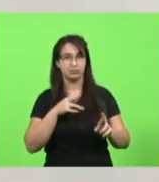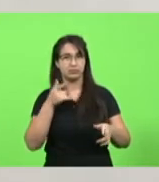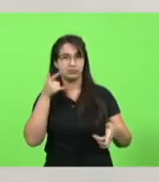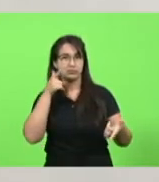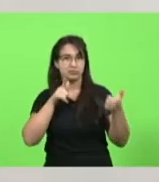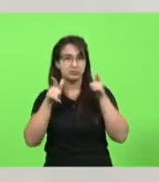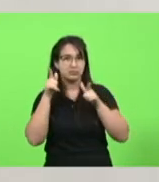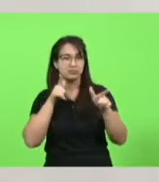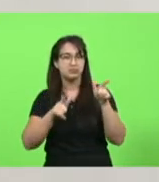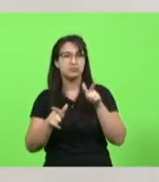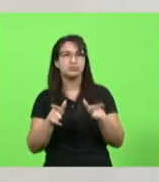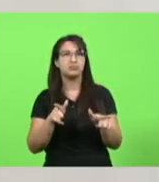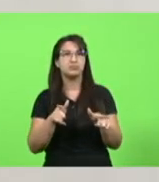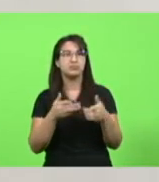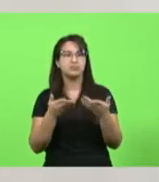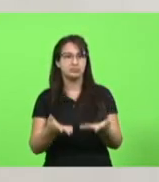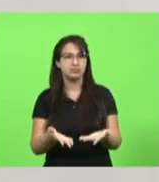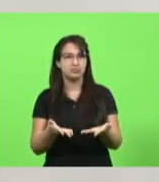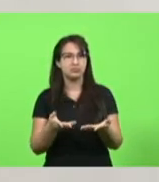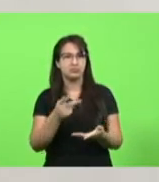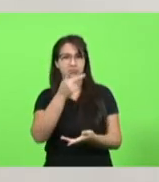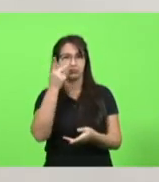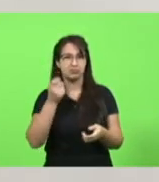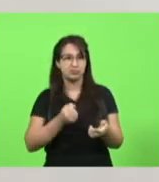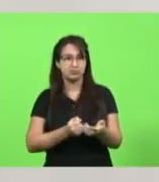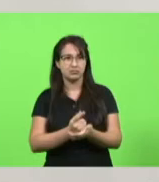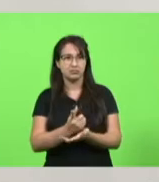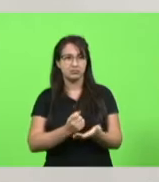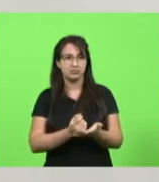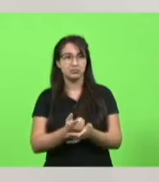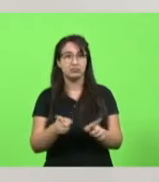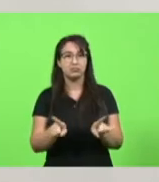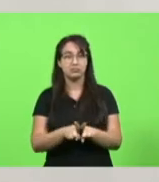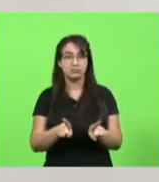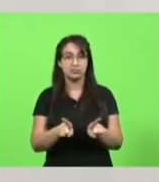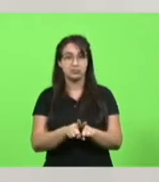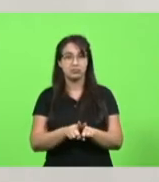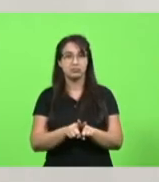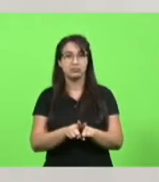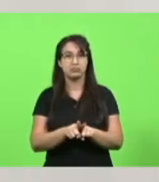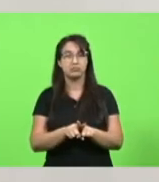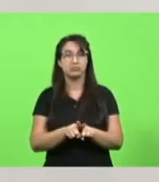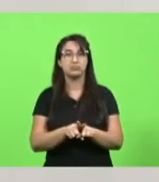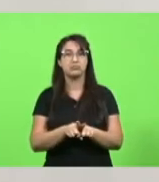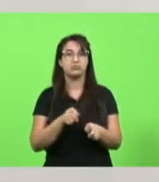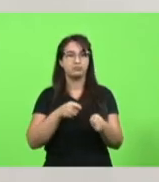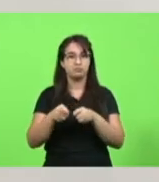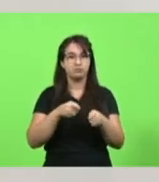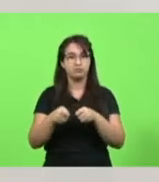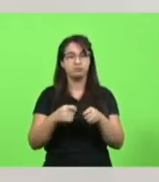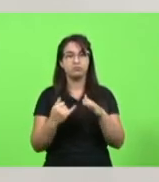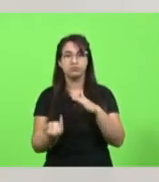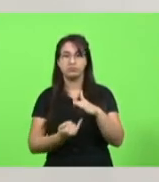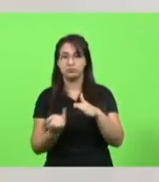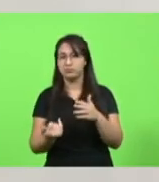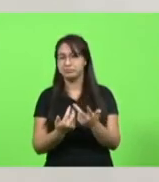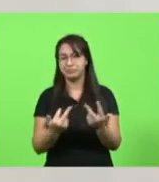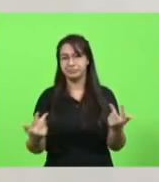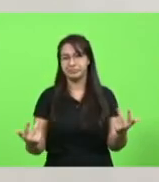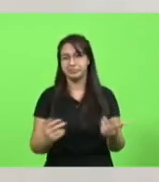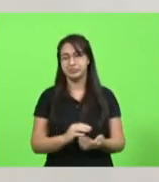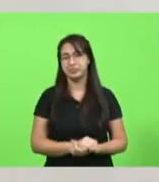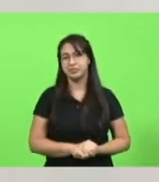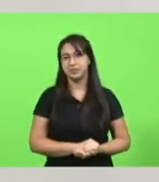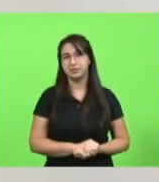consumidor e o comércio, a indústria. Em um primeiro momento, a